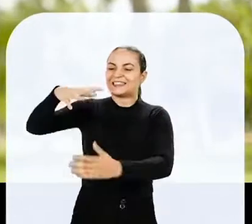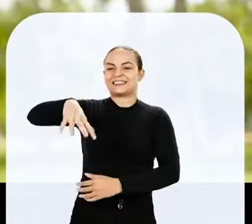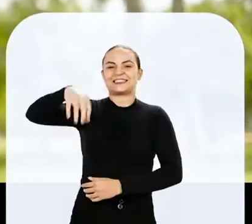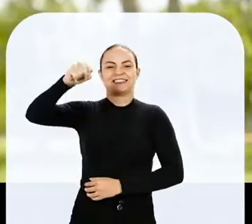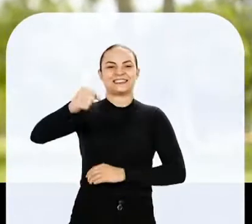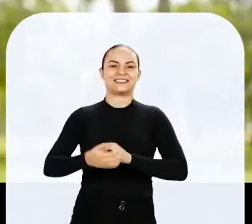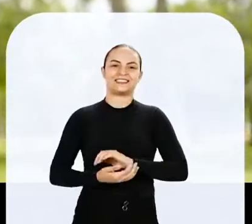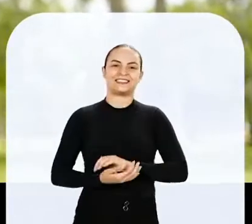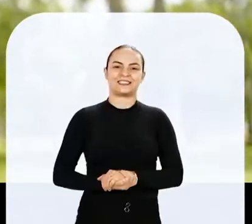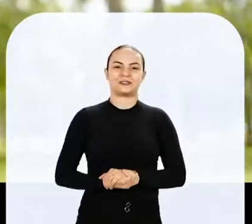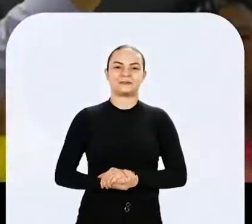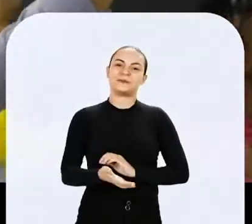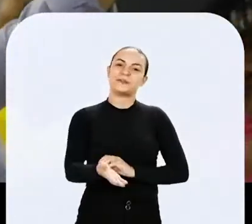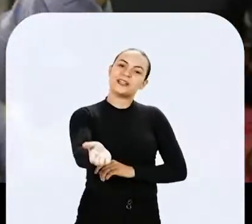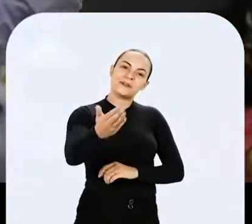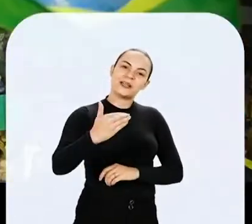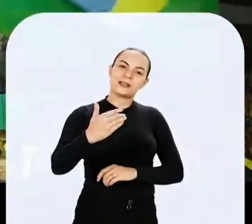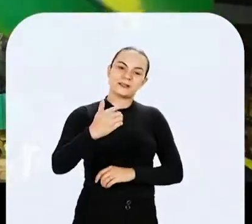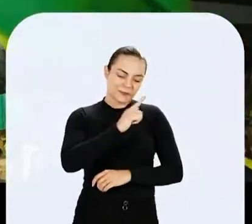juntos até a vitória.